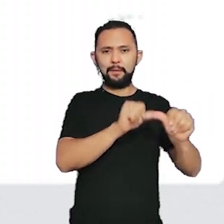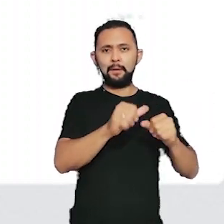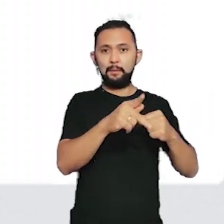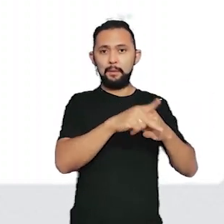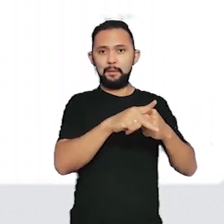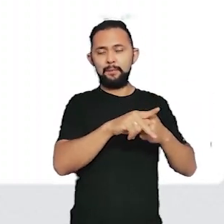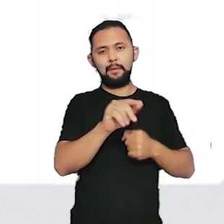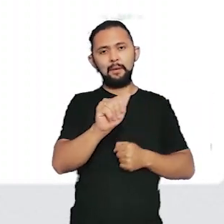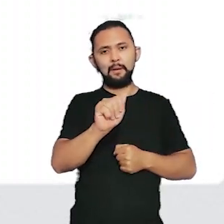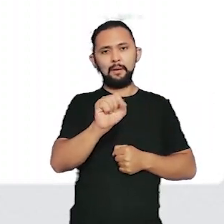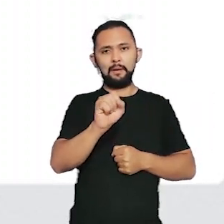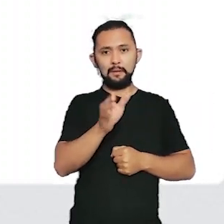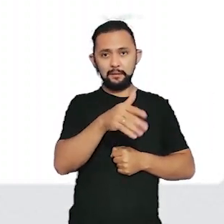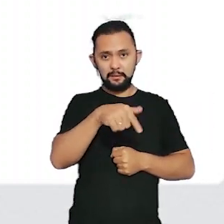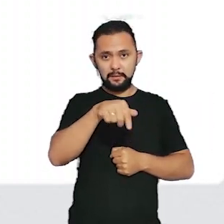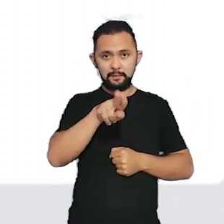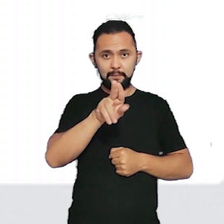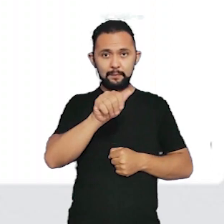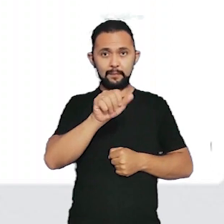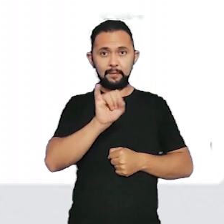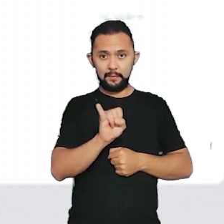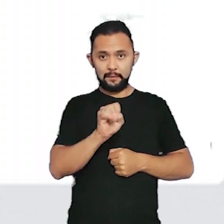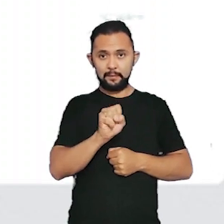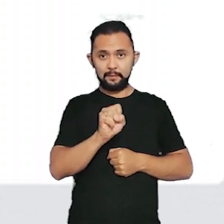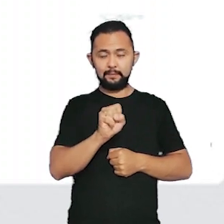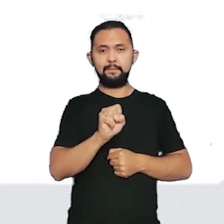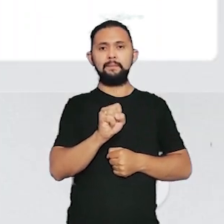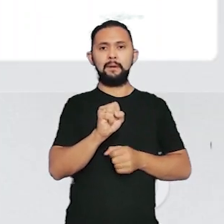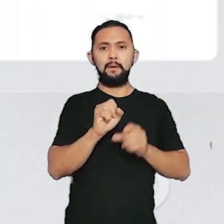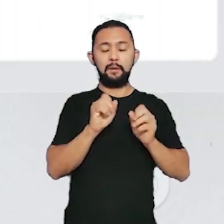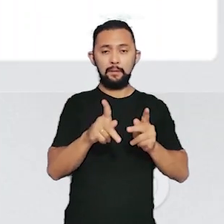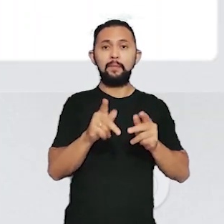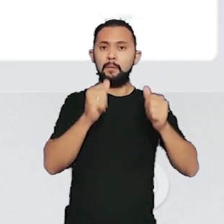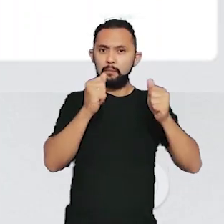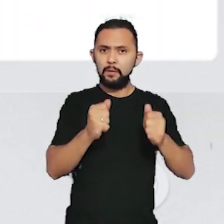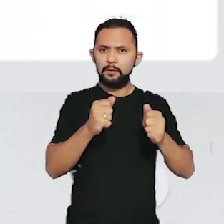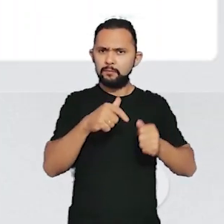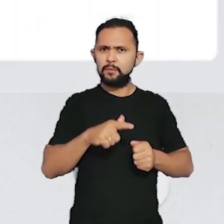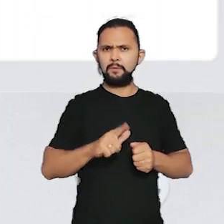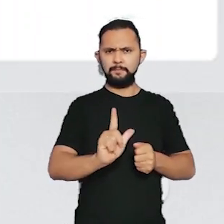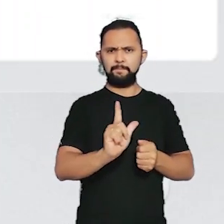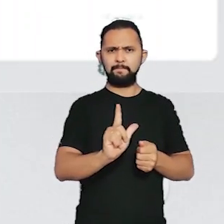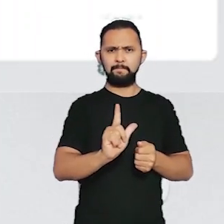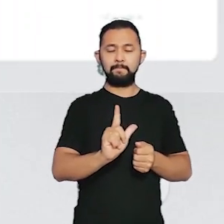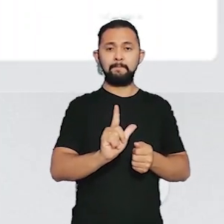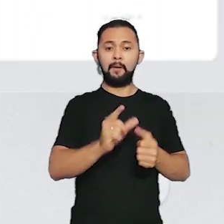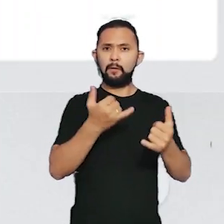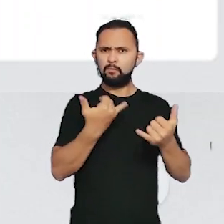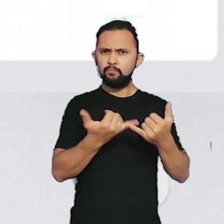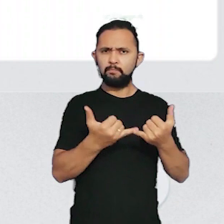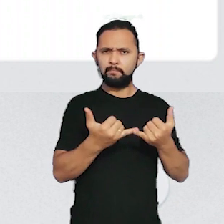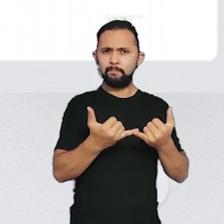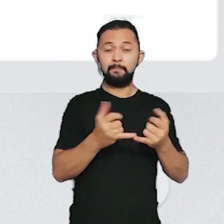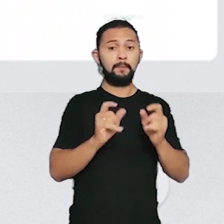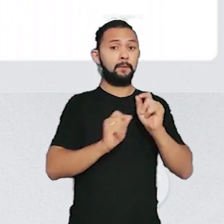pronome as quais. Então, tem certas coisas as quais eu não sei dizer. Então, se eu posso fazer isso,